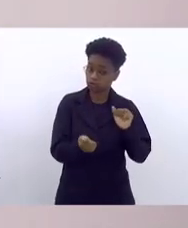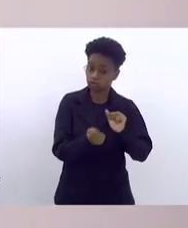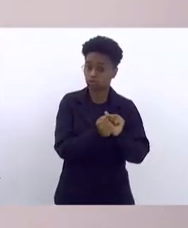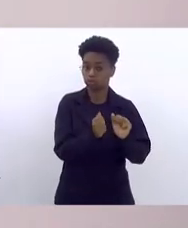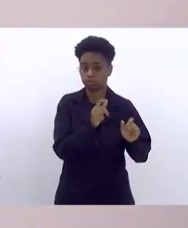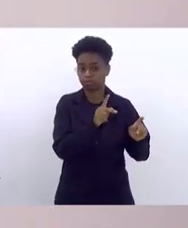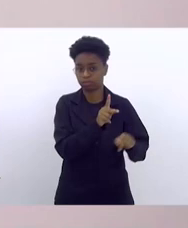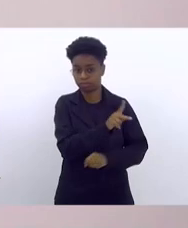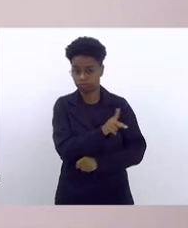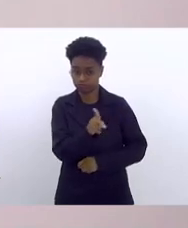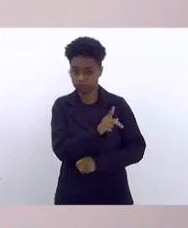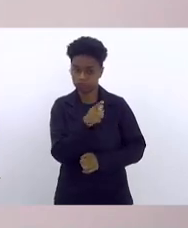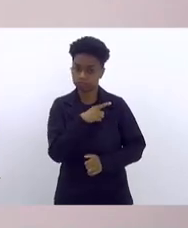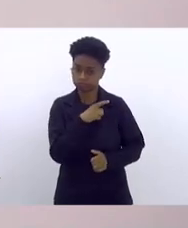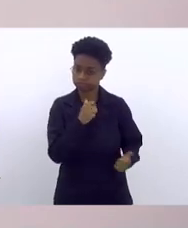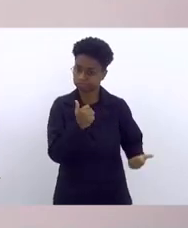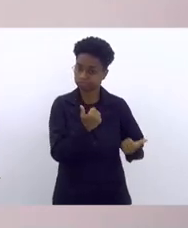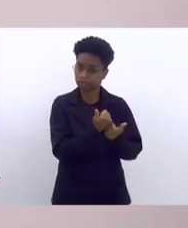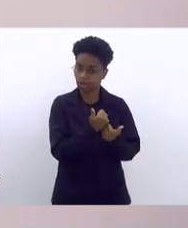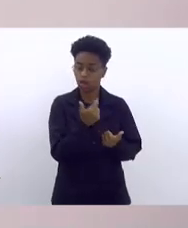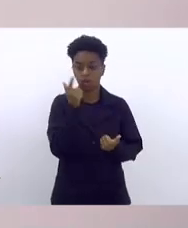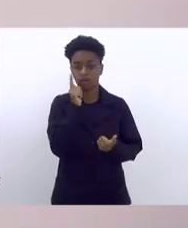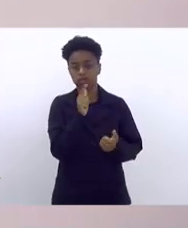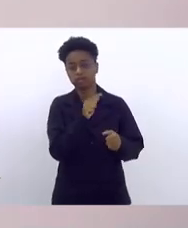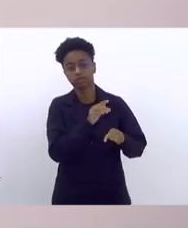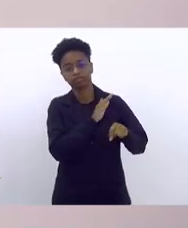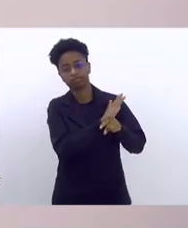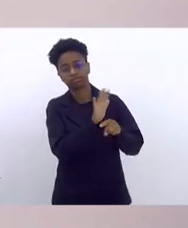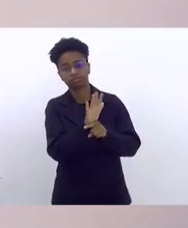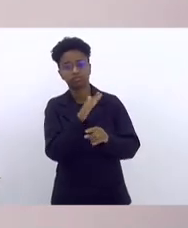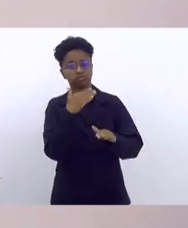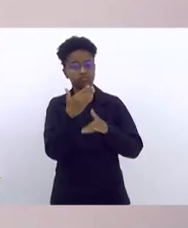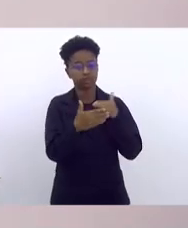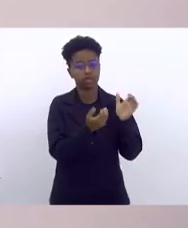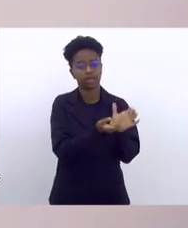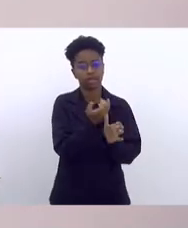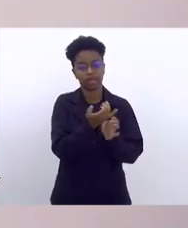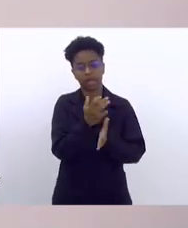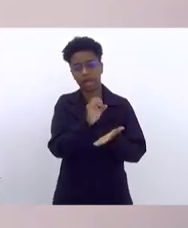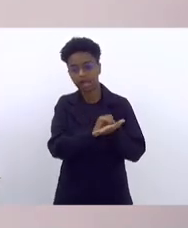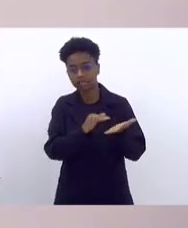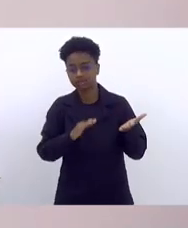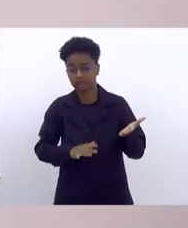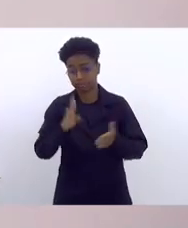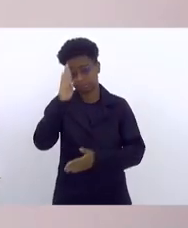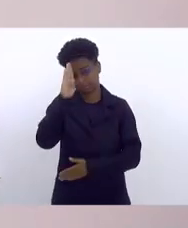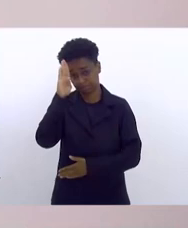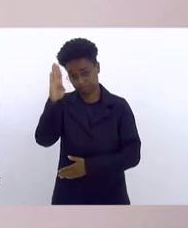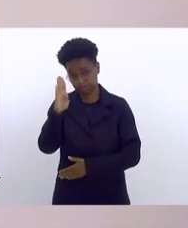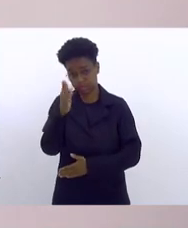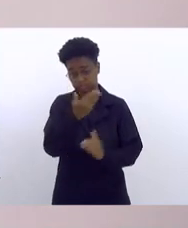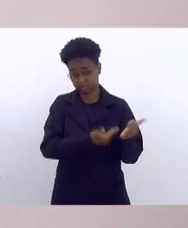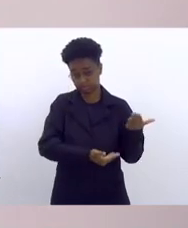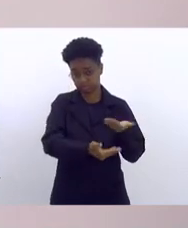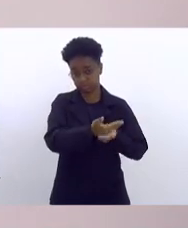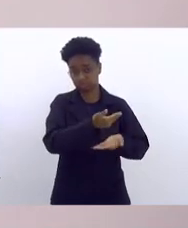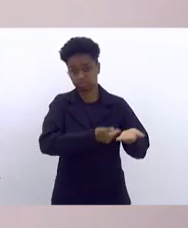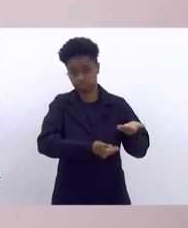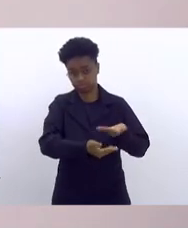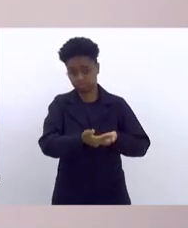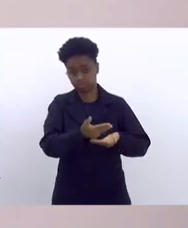no sentido dele dar sua contribuição desenvolvendo atividades que sejam primordialmente colaborativas